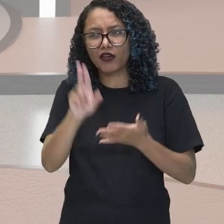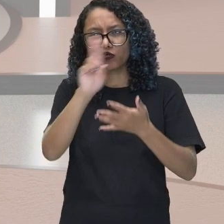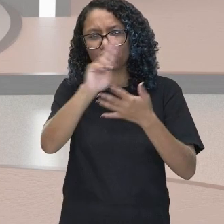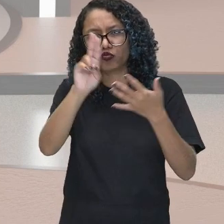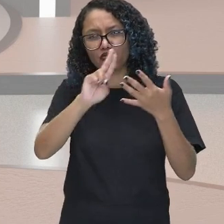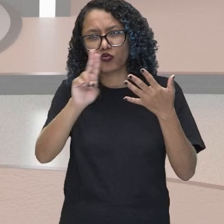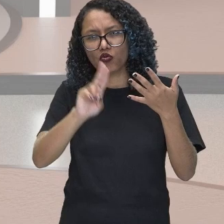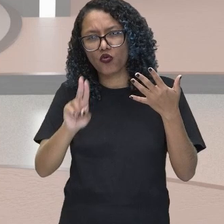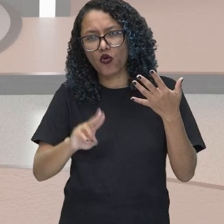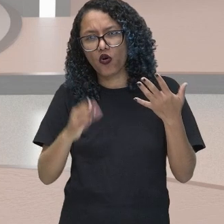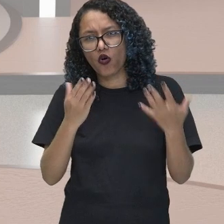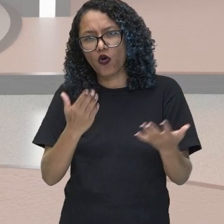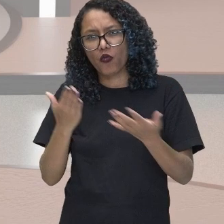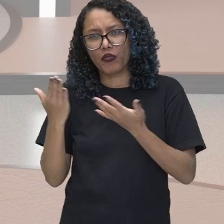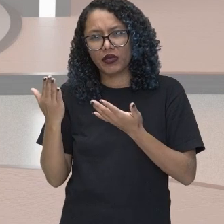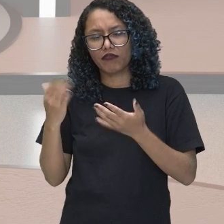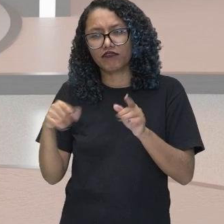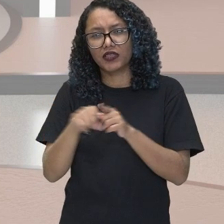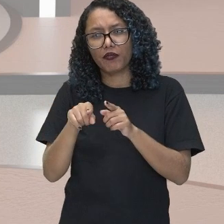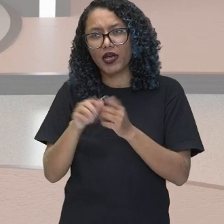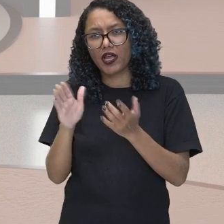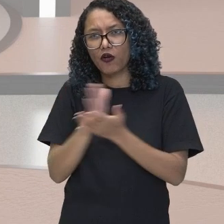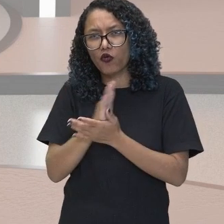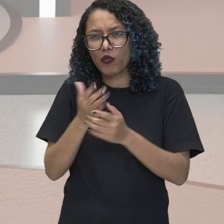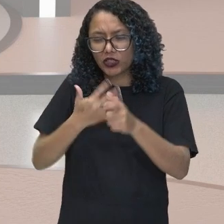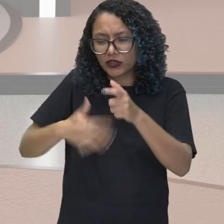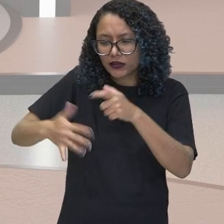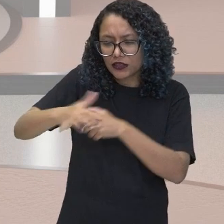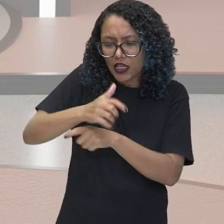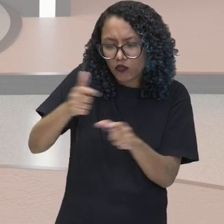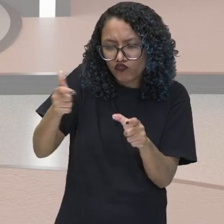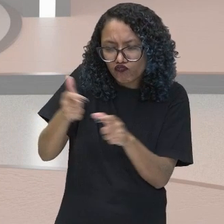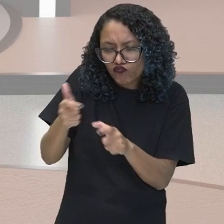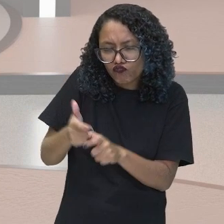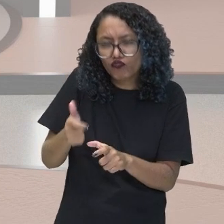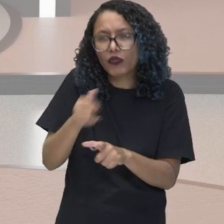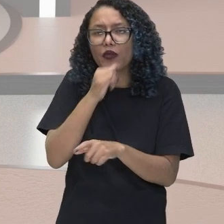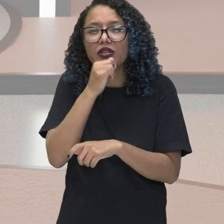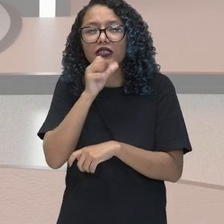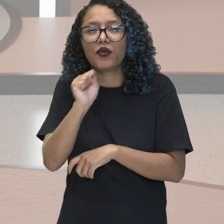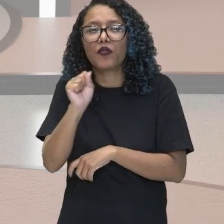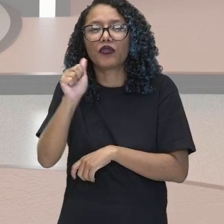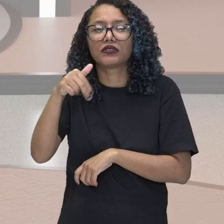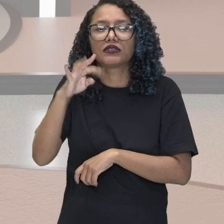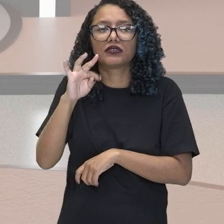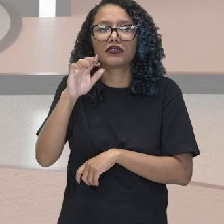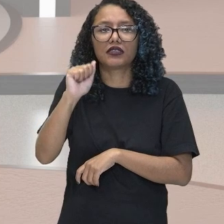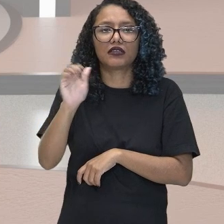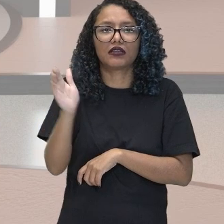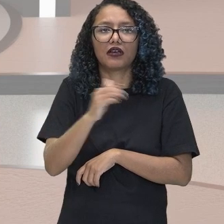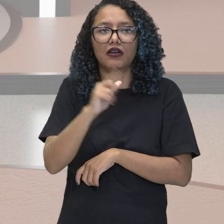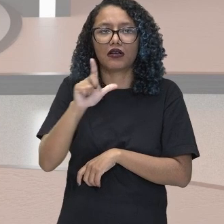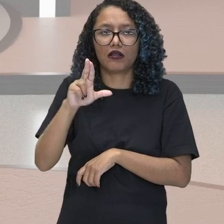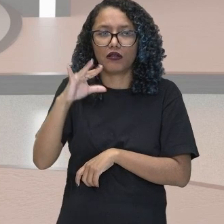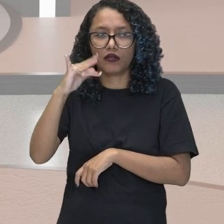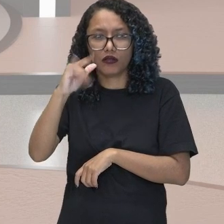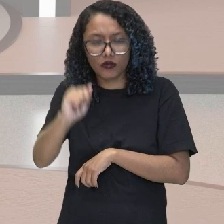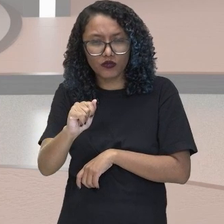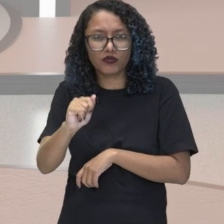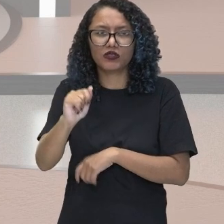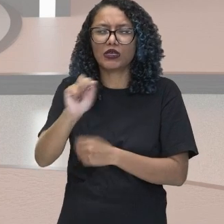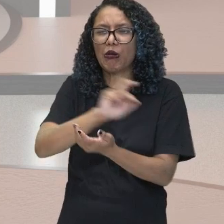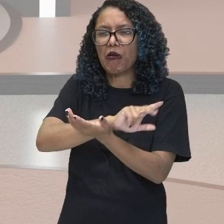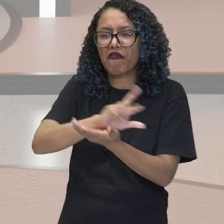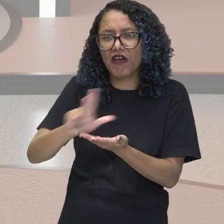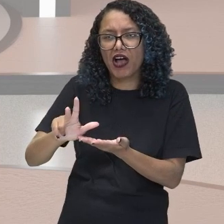Tobago, as ilhas menores aqui como Santa Lúcia, Cristóvão e Neves, e